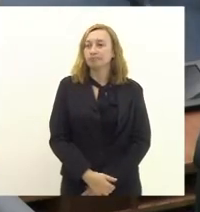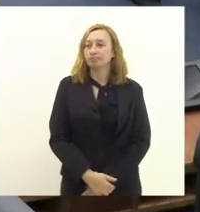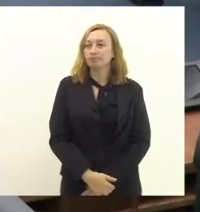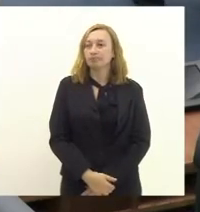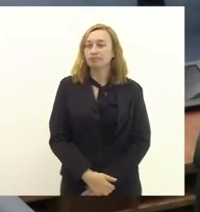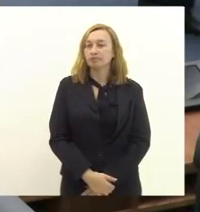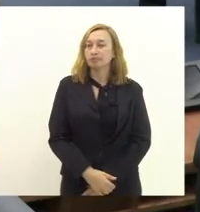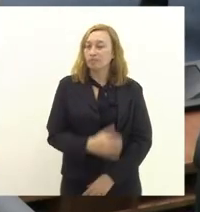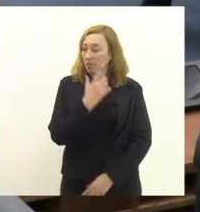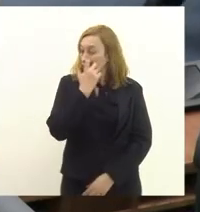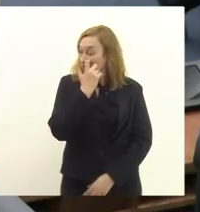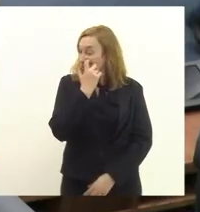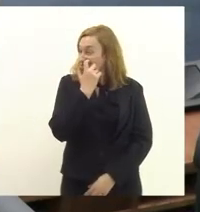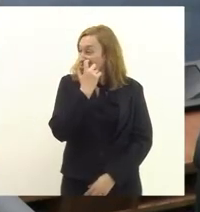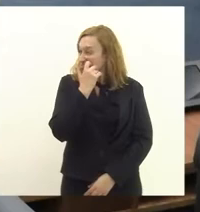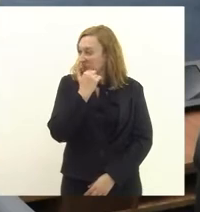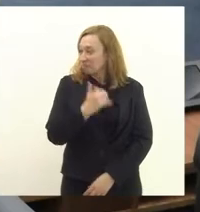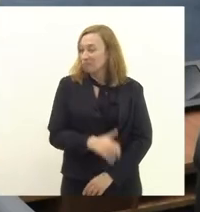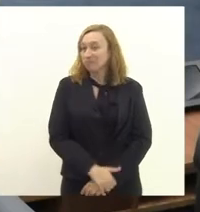Não.